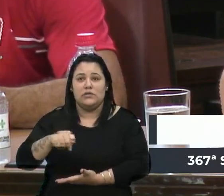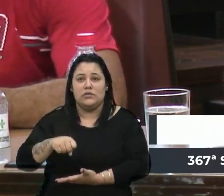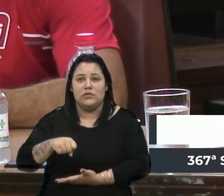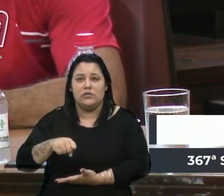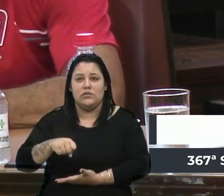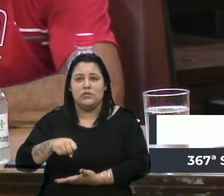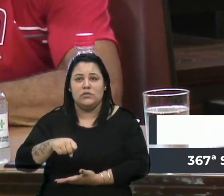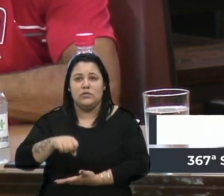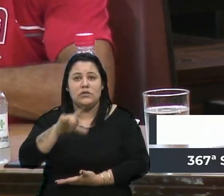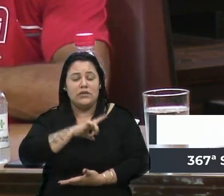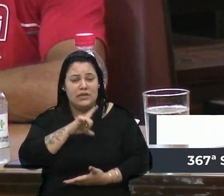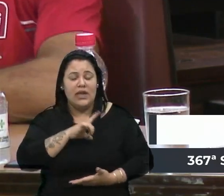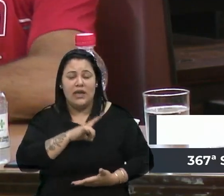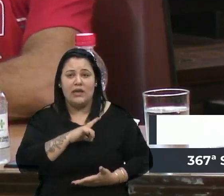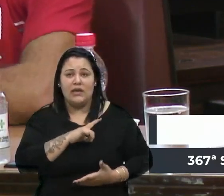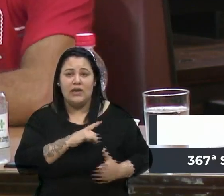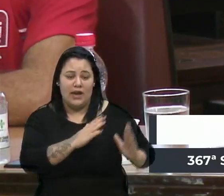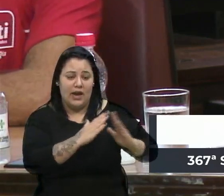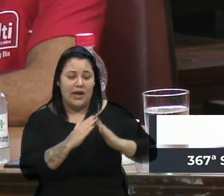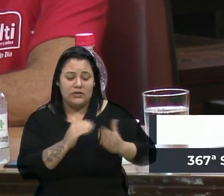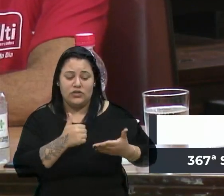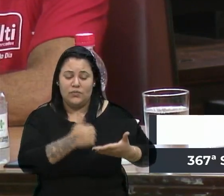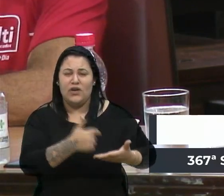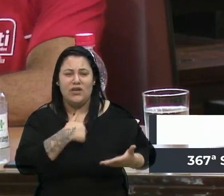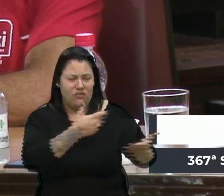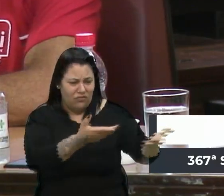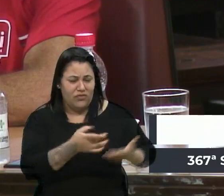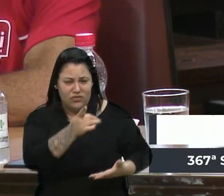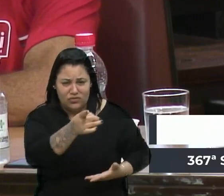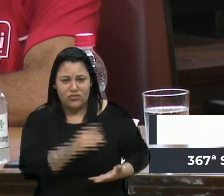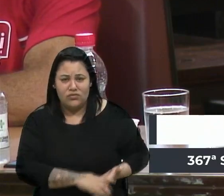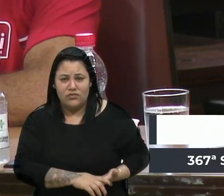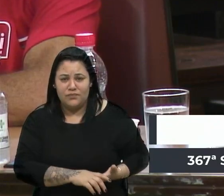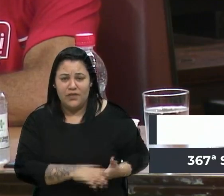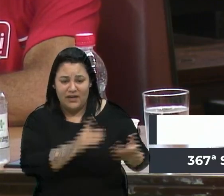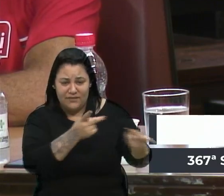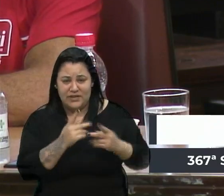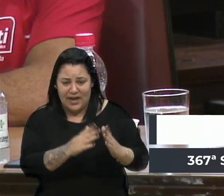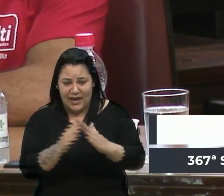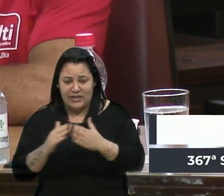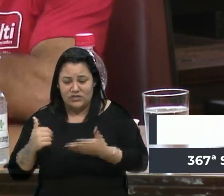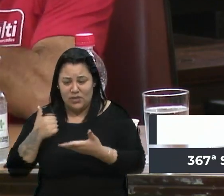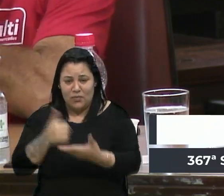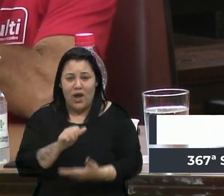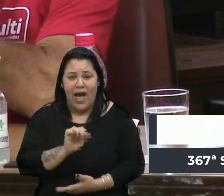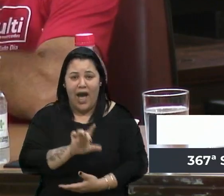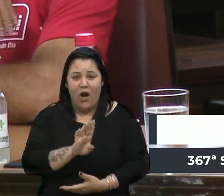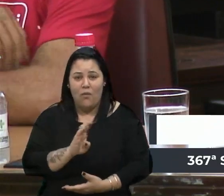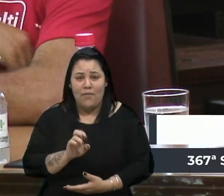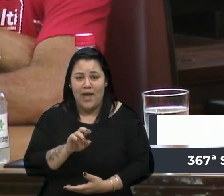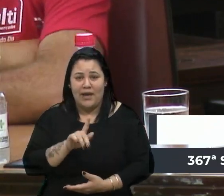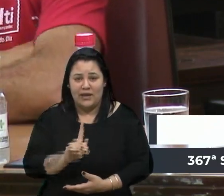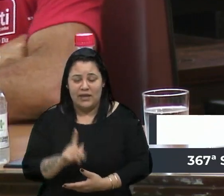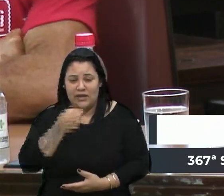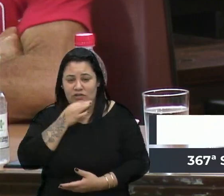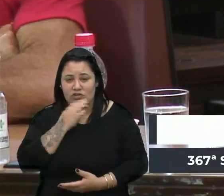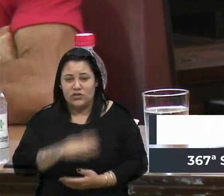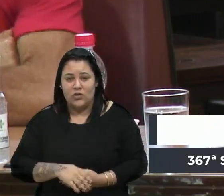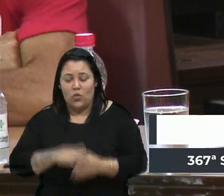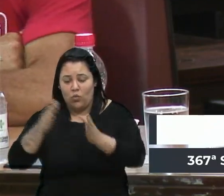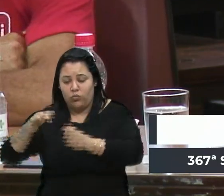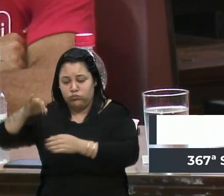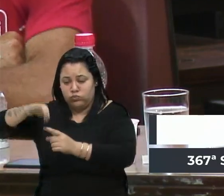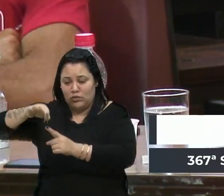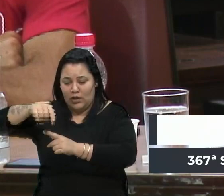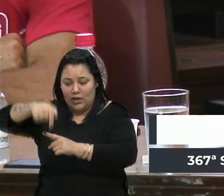Tem hospedagem, mas vamos lá, vereador, eu lhe convido o senhor aí nos albergues que tem em Caxias, tá? Um é de um lado da cidade, o outro é do outro.